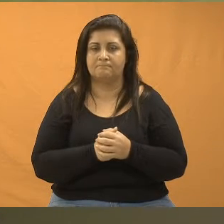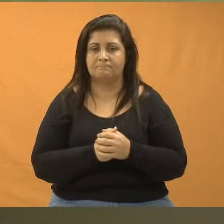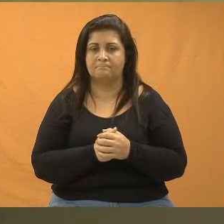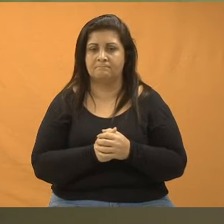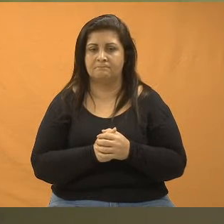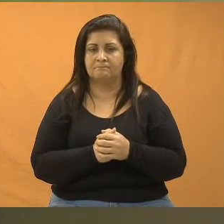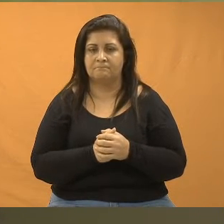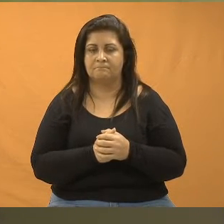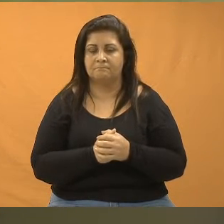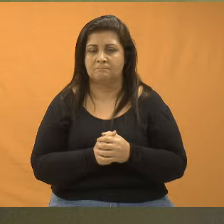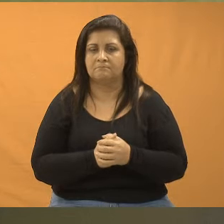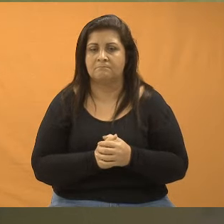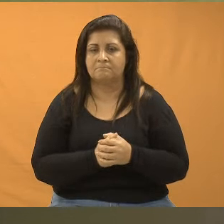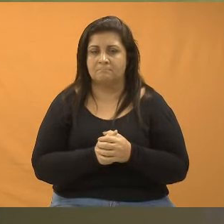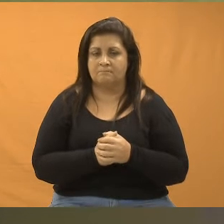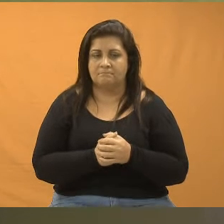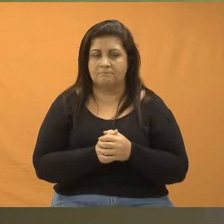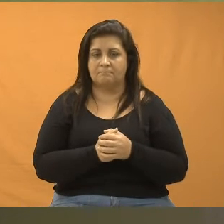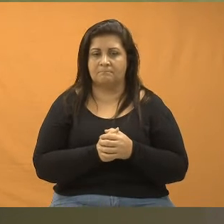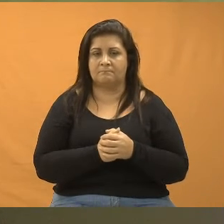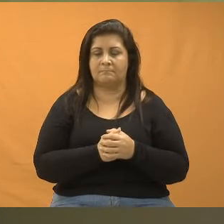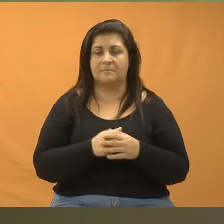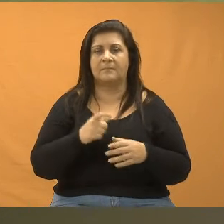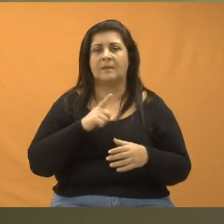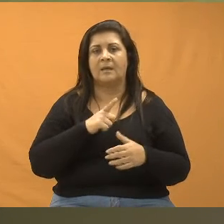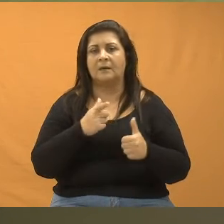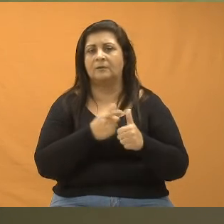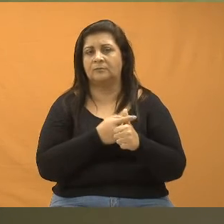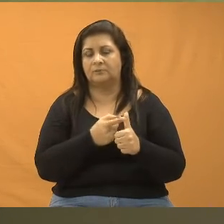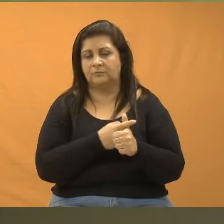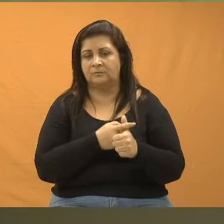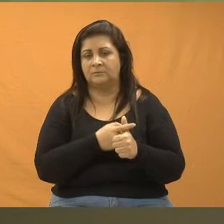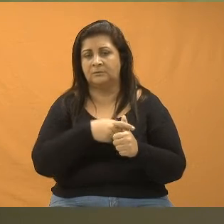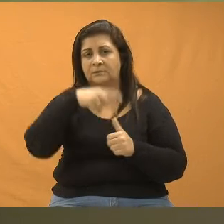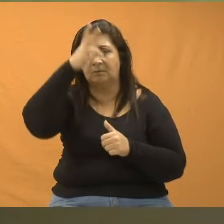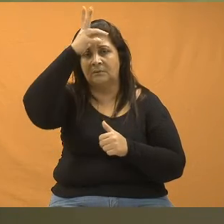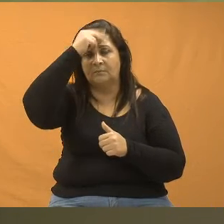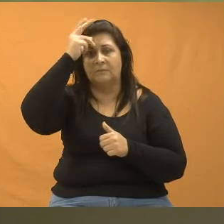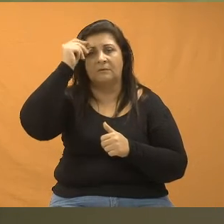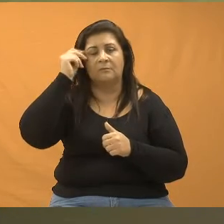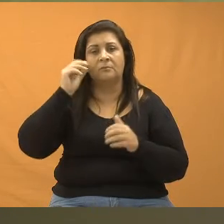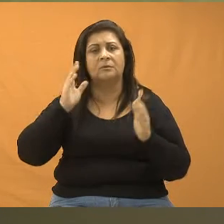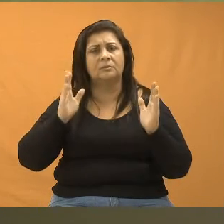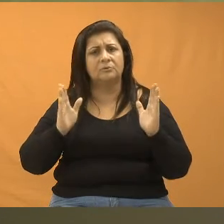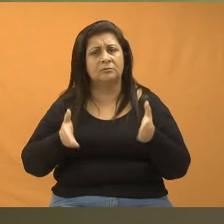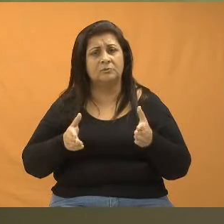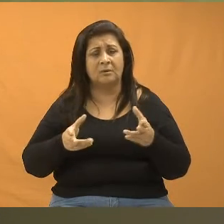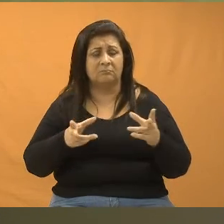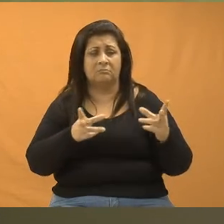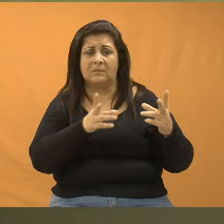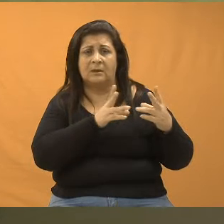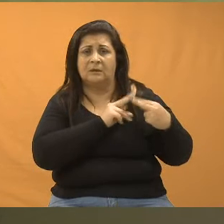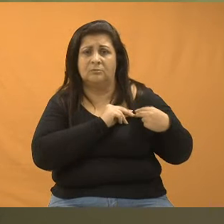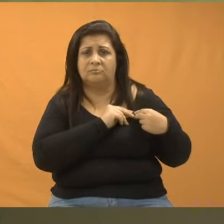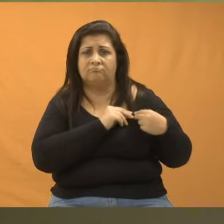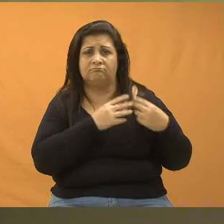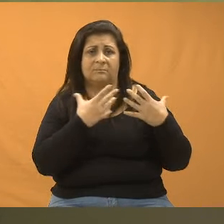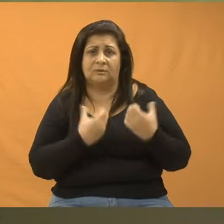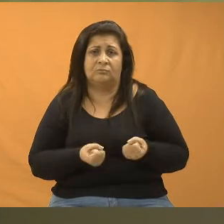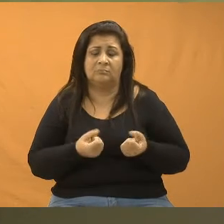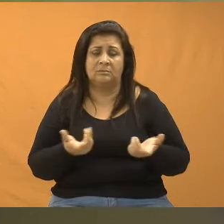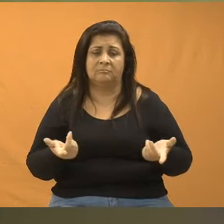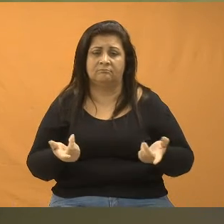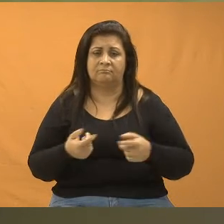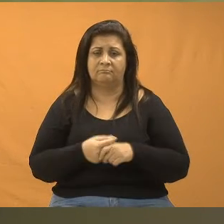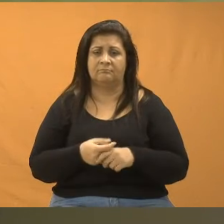Então, algumas das dívidas a prefeitura, inclusive, já tem assumido, porque senão trava.